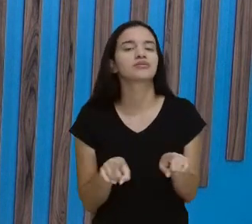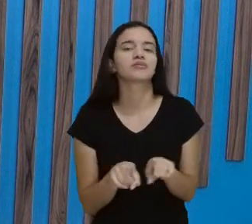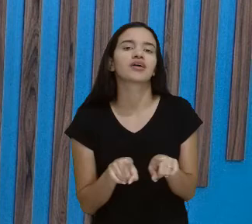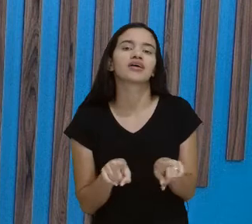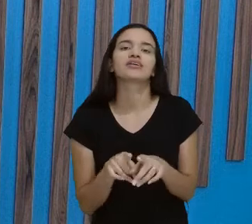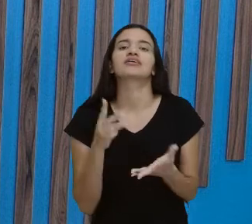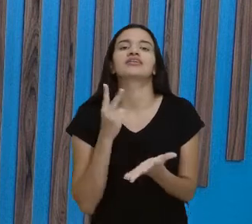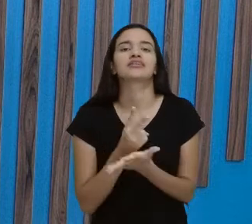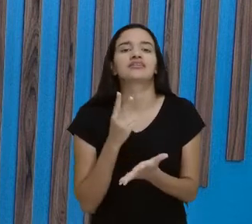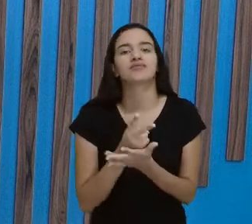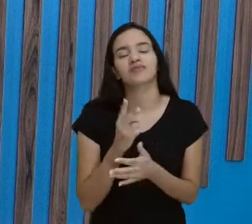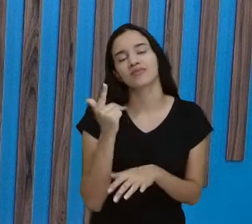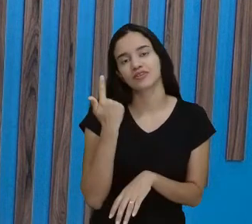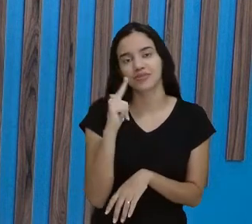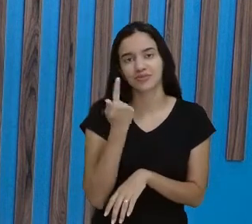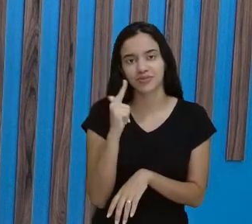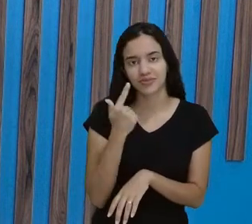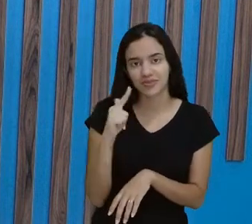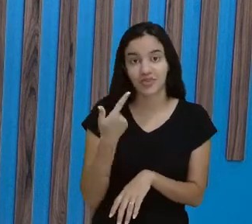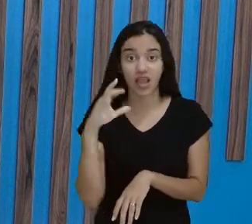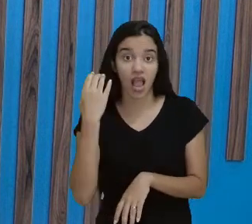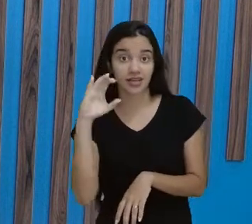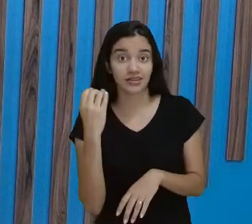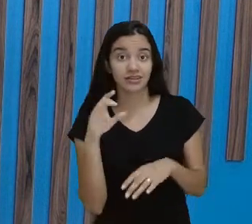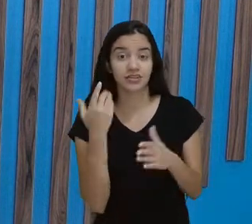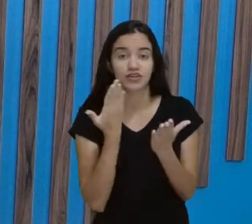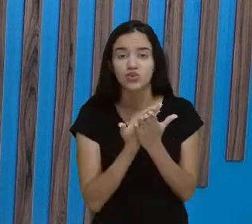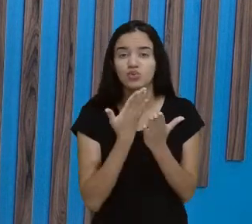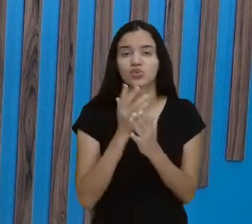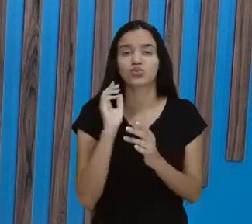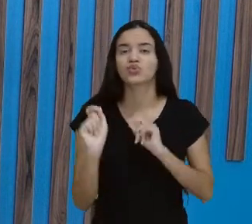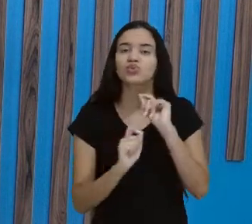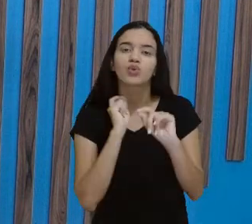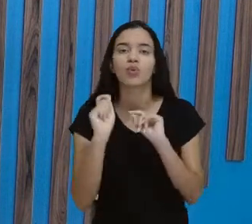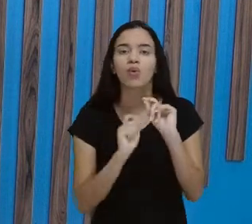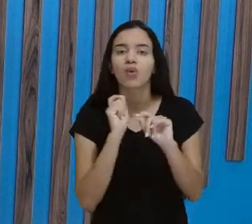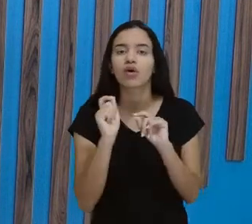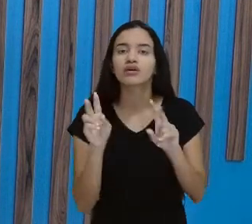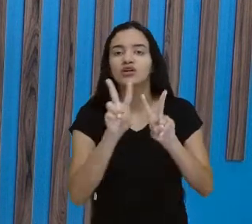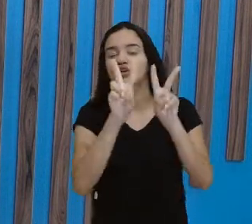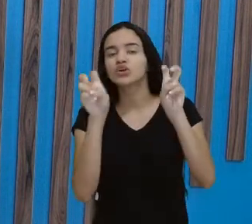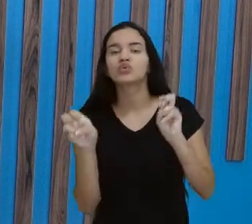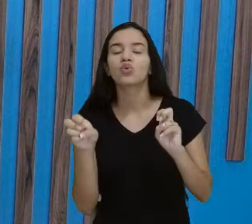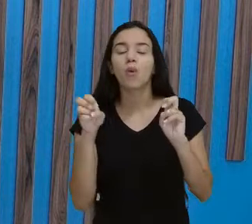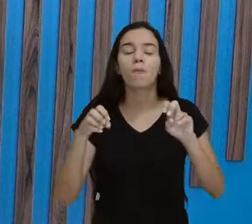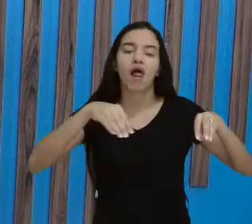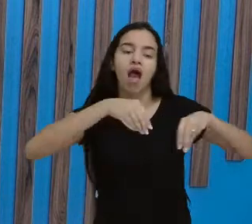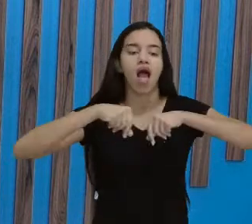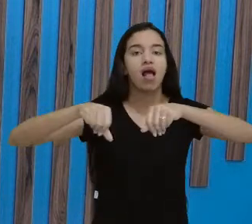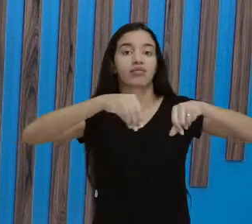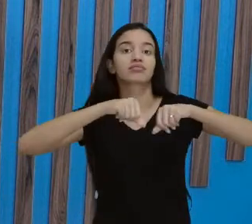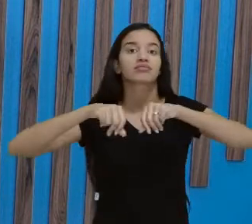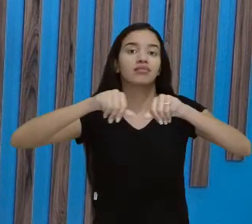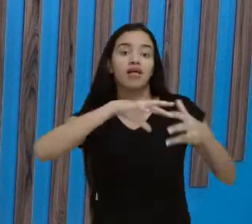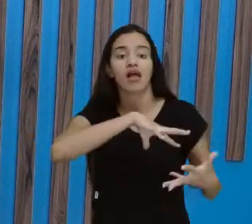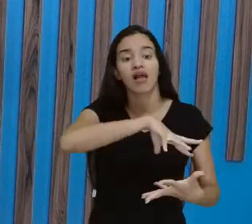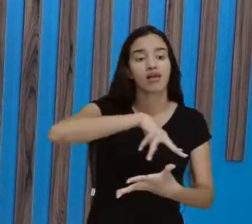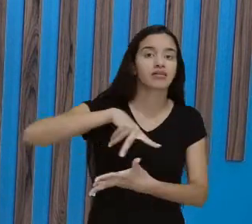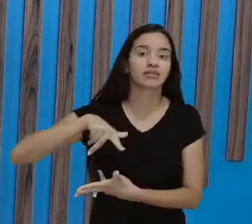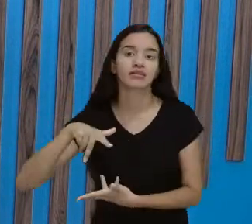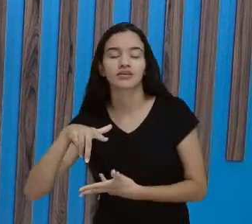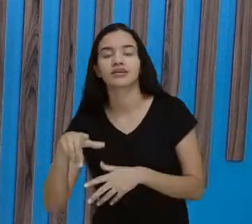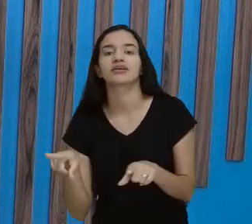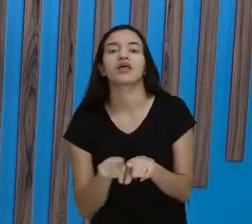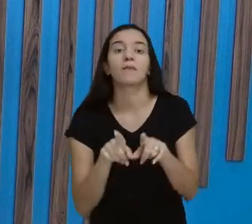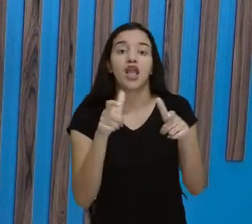sobre geografia, né? Que é aquela ciência que estuda um pouco sobre a Terra, o estudo da Terra enquanto planeta, né?